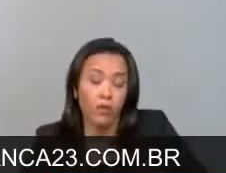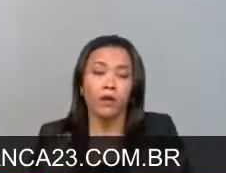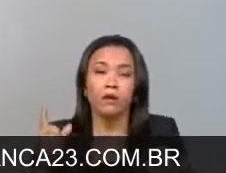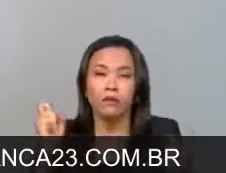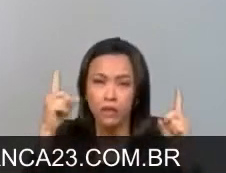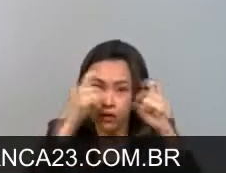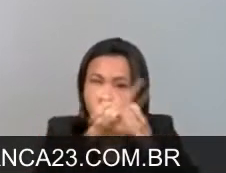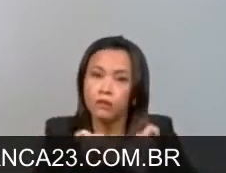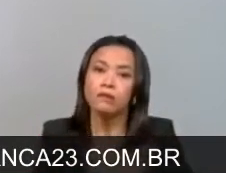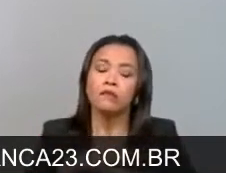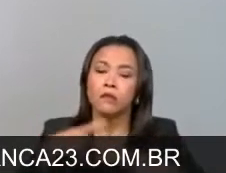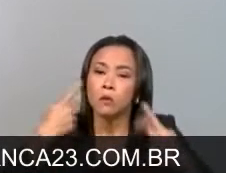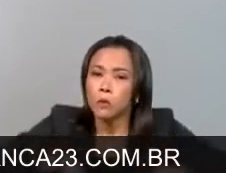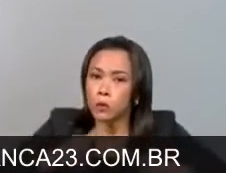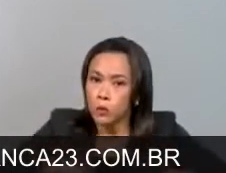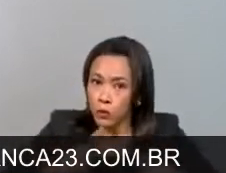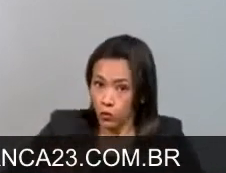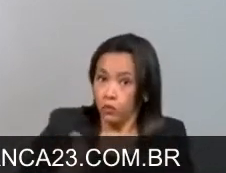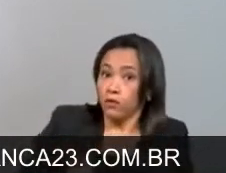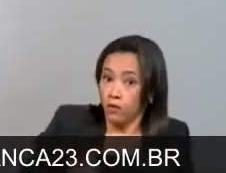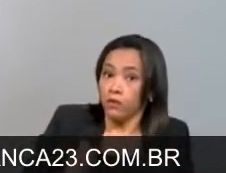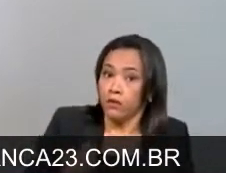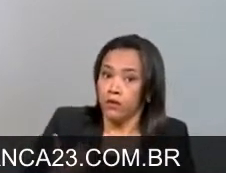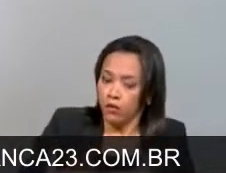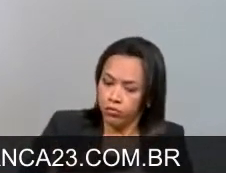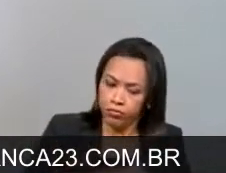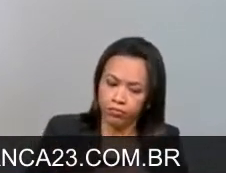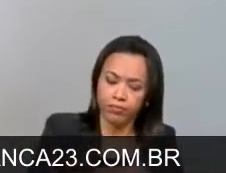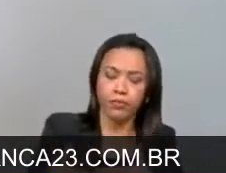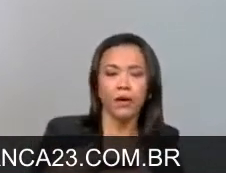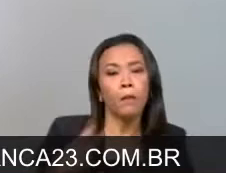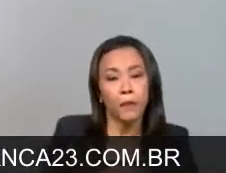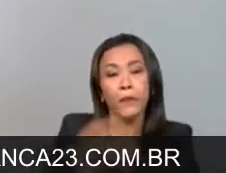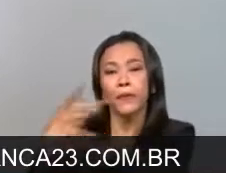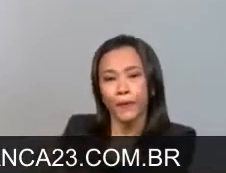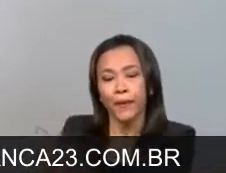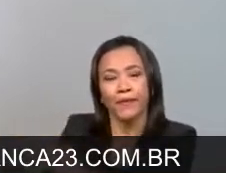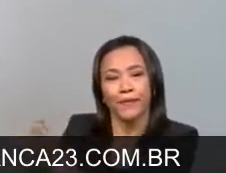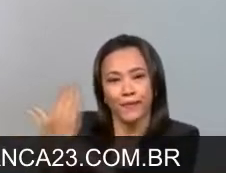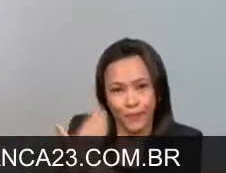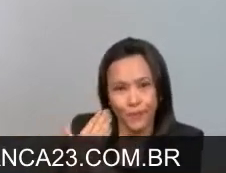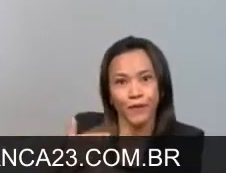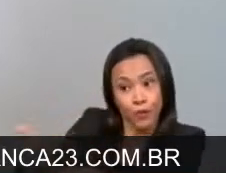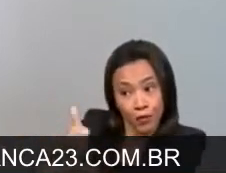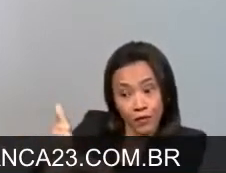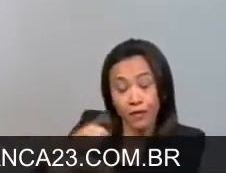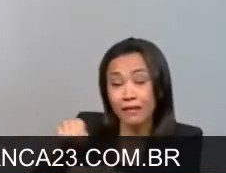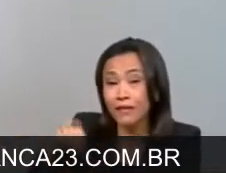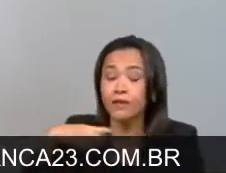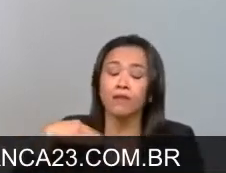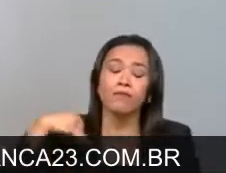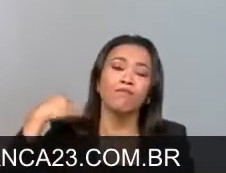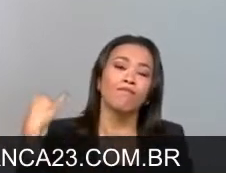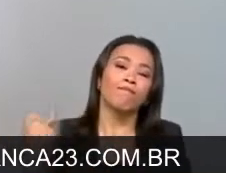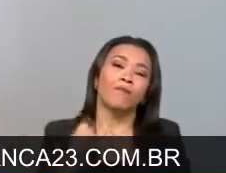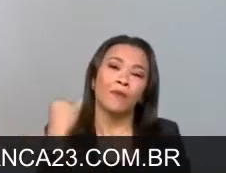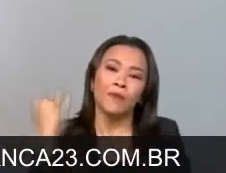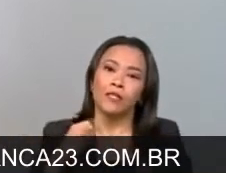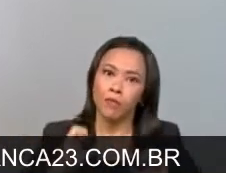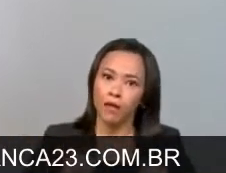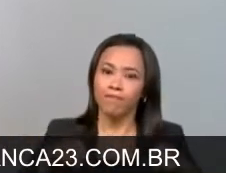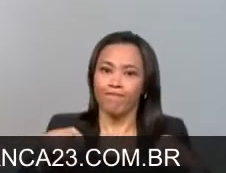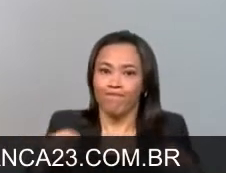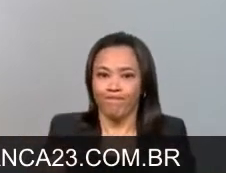forma significativa o seu funcionamento, a ajuda especializada, ela é um pilar importantíssimo dessa